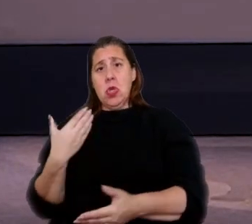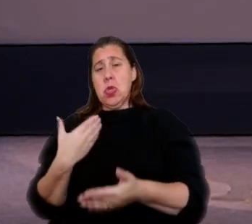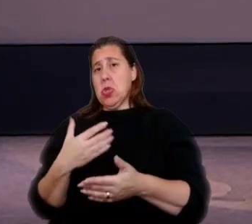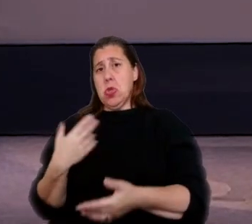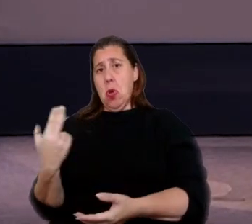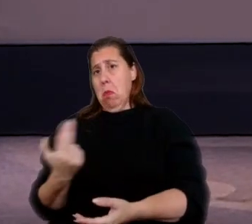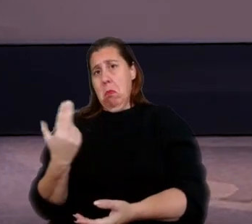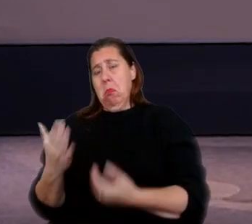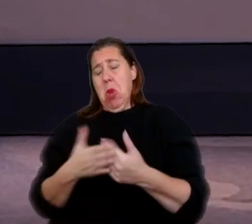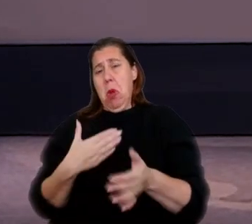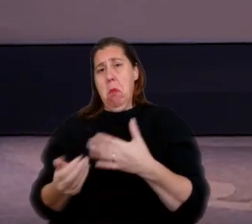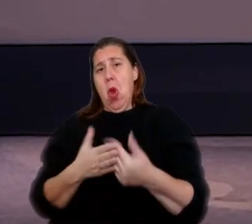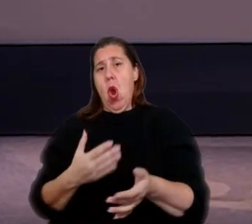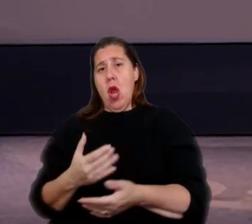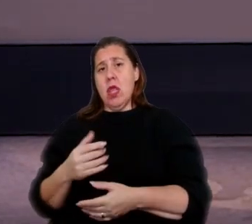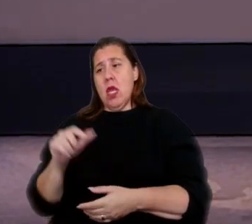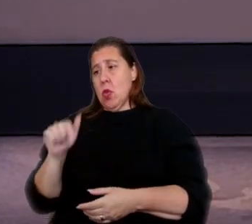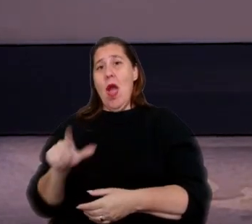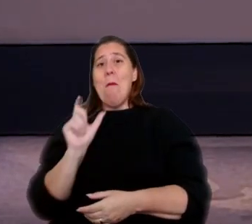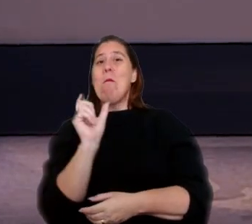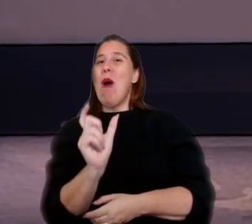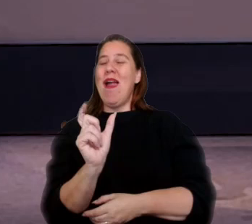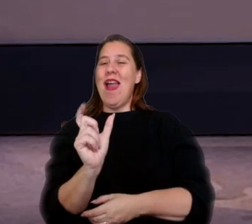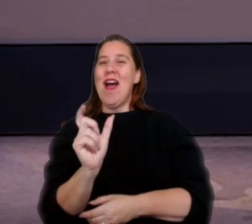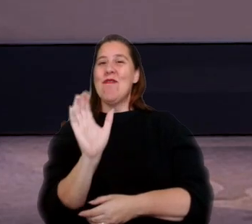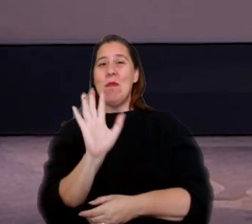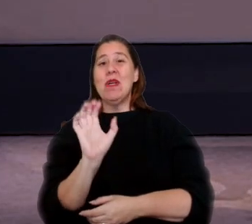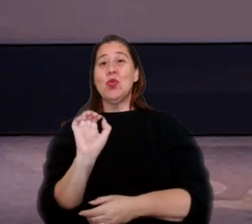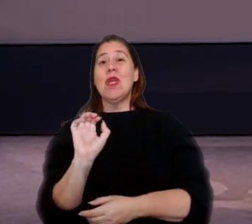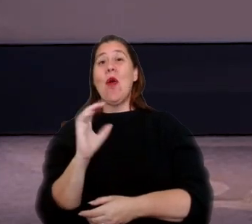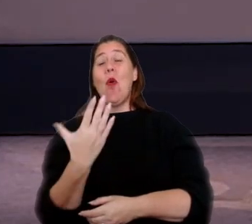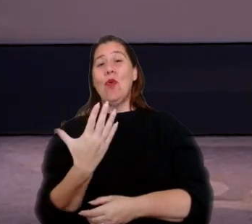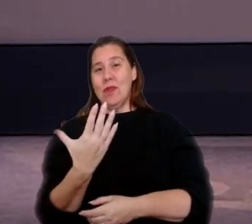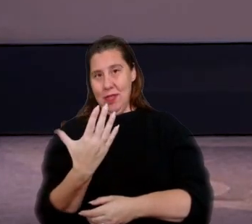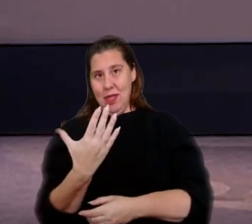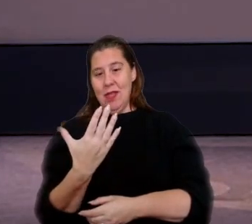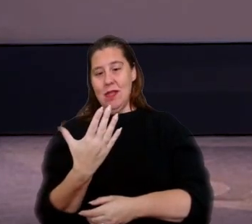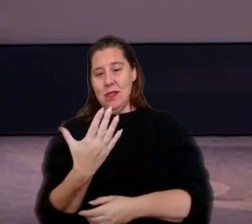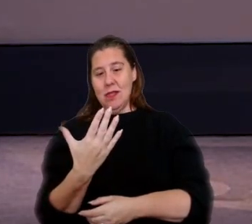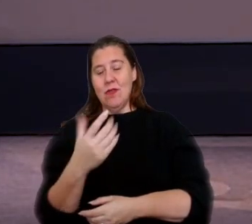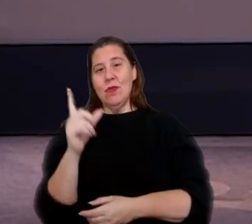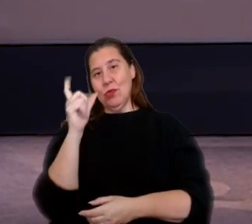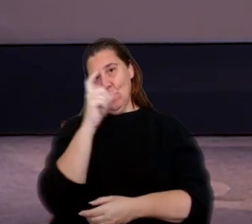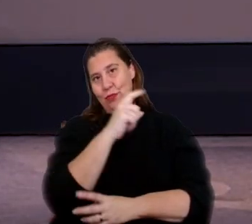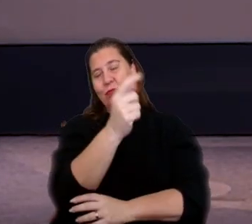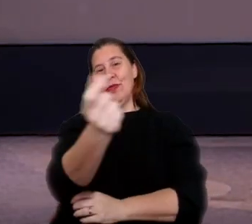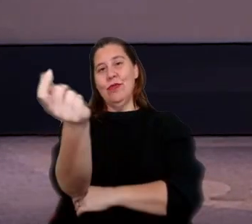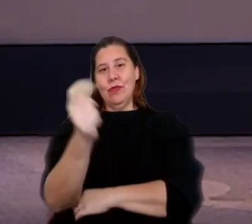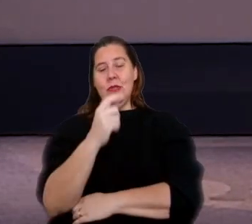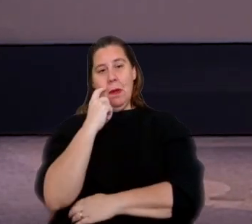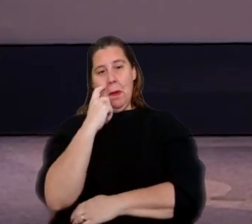separação. Não importa que... pode não ser aquela palavra, mas tudo que aconteceu foi algo de